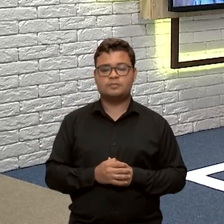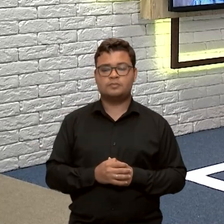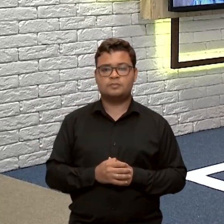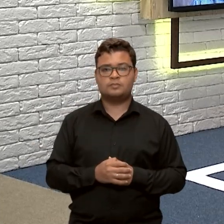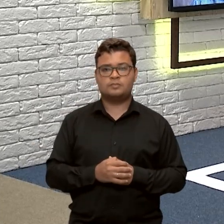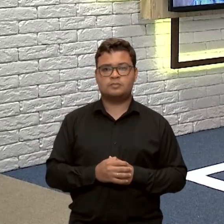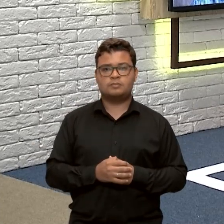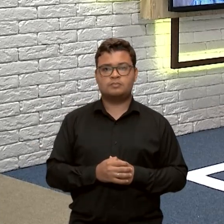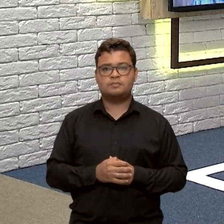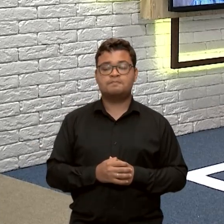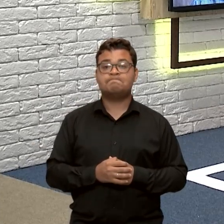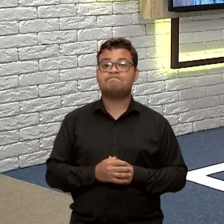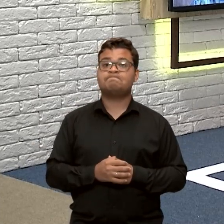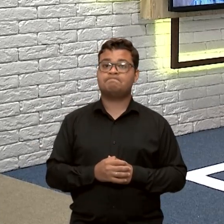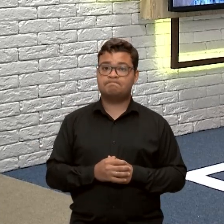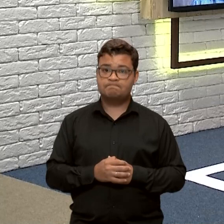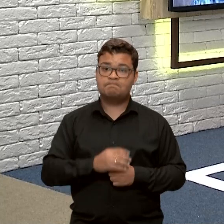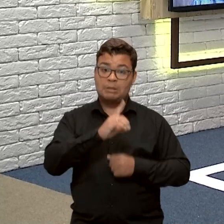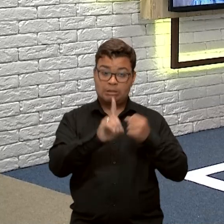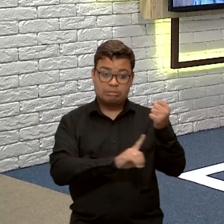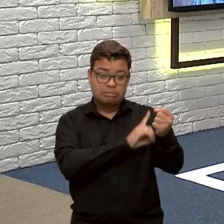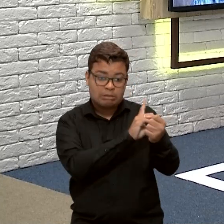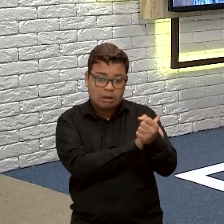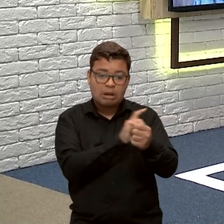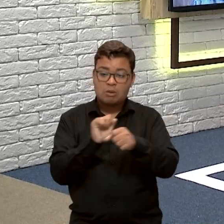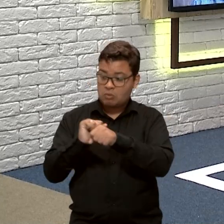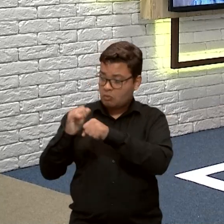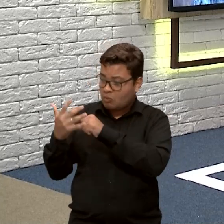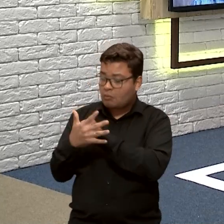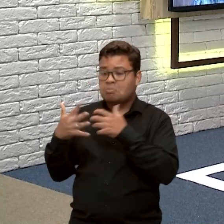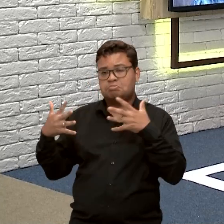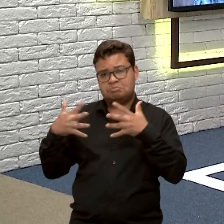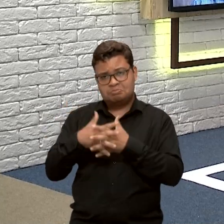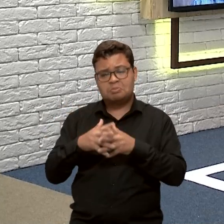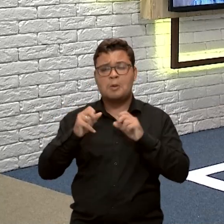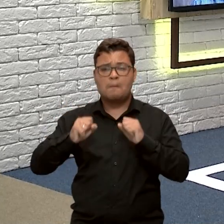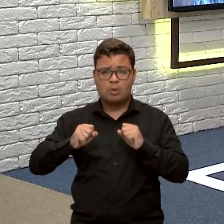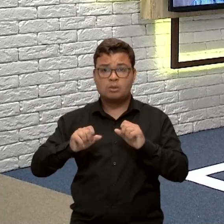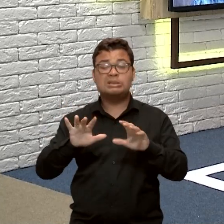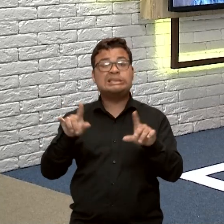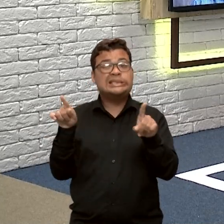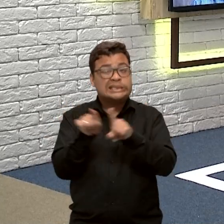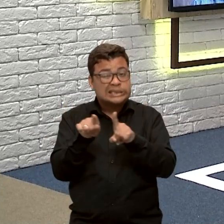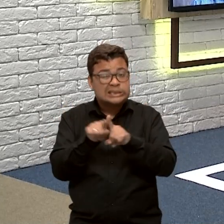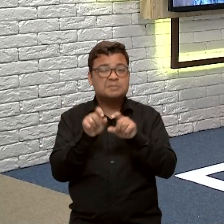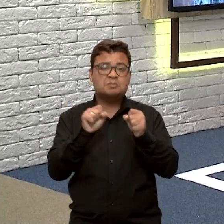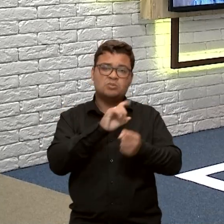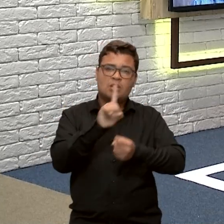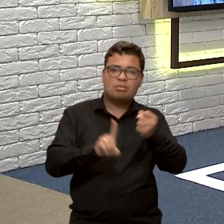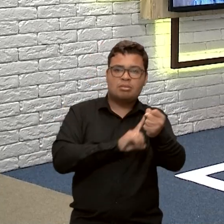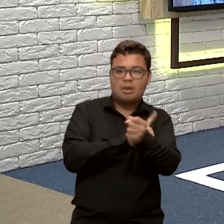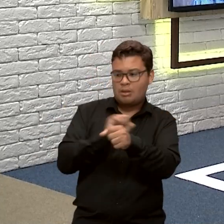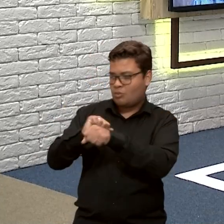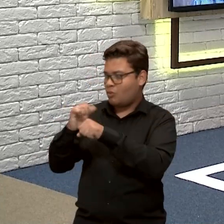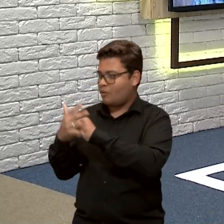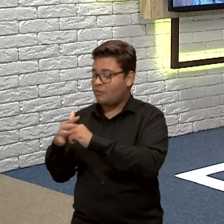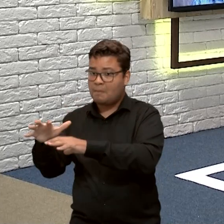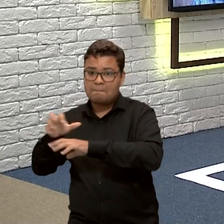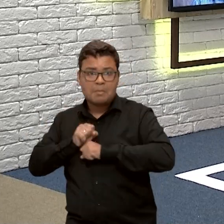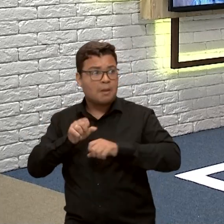possa tratar corretamente, né, notificar o estado da ocorrência também de dengue ou de Covid? Fala um pouquinho pra